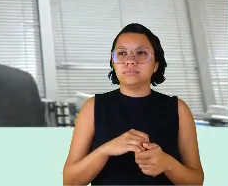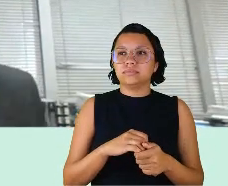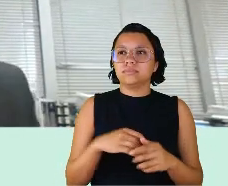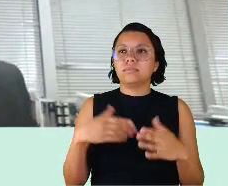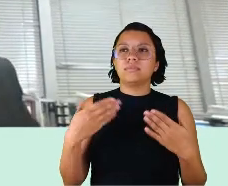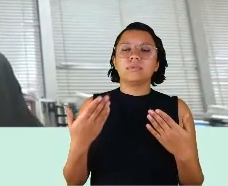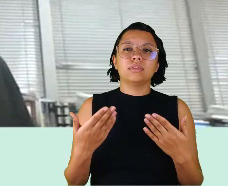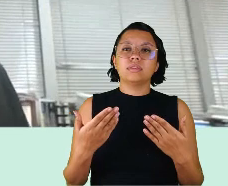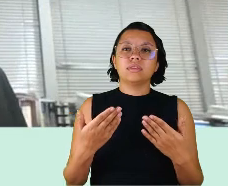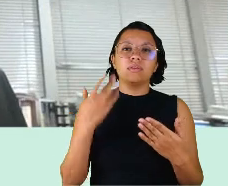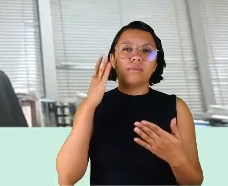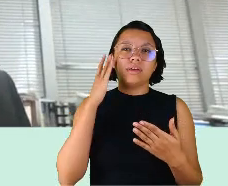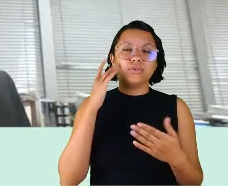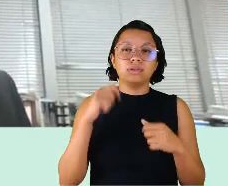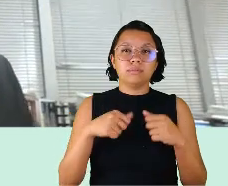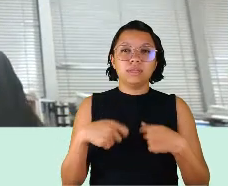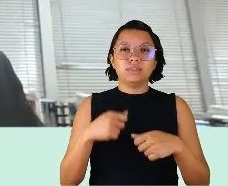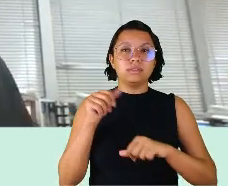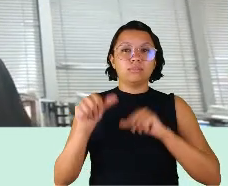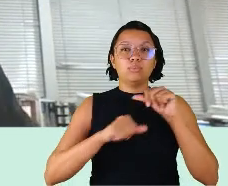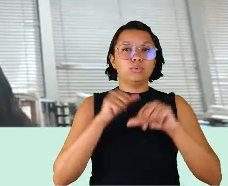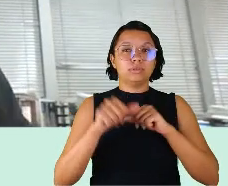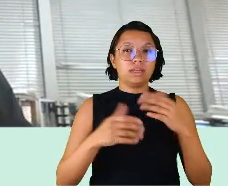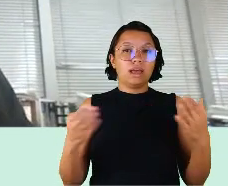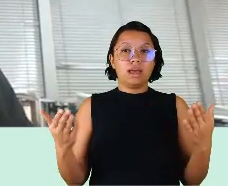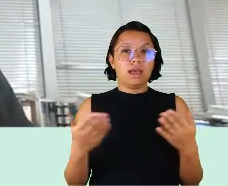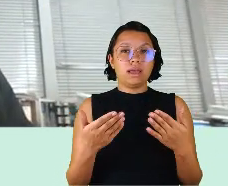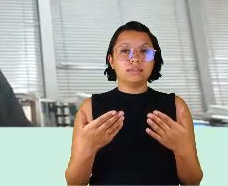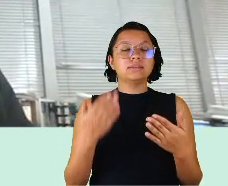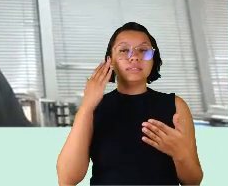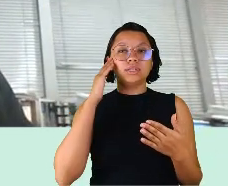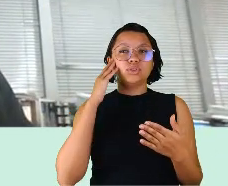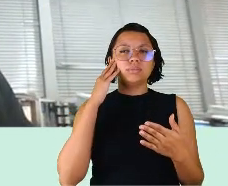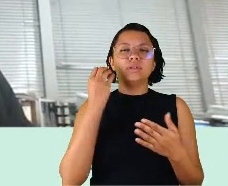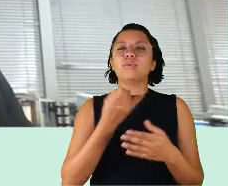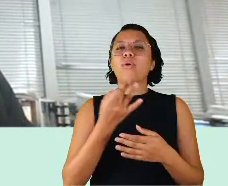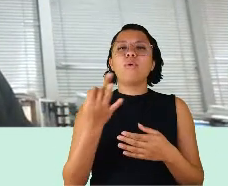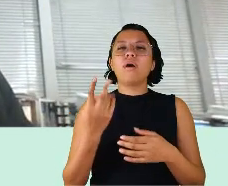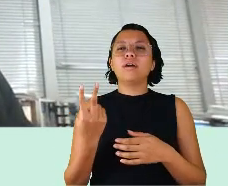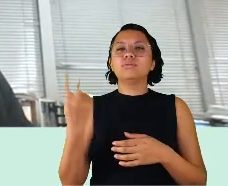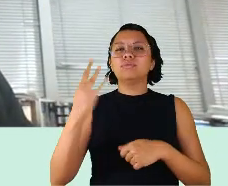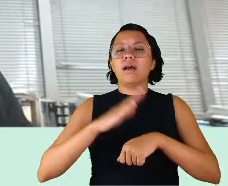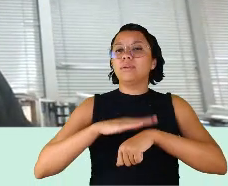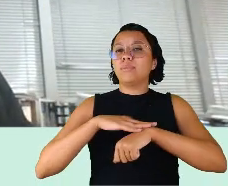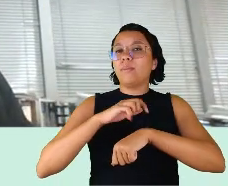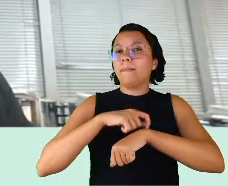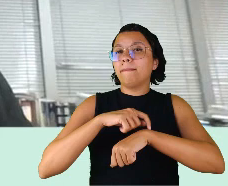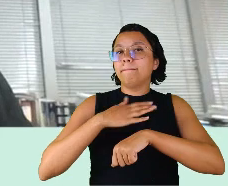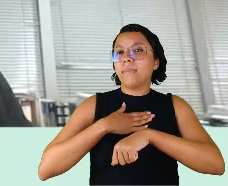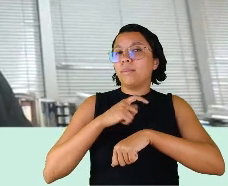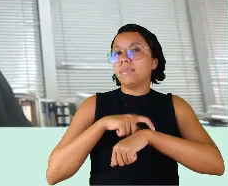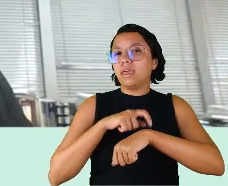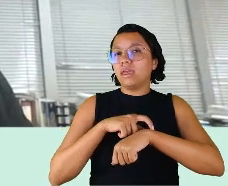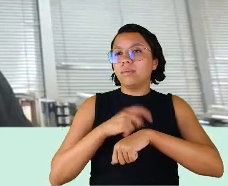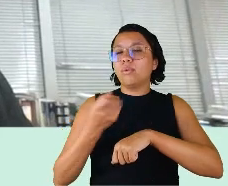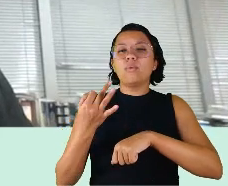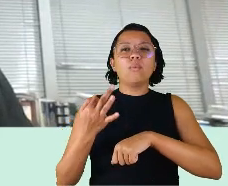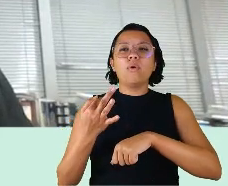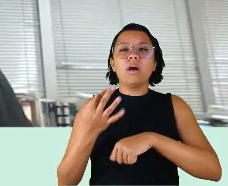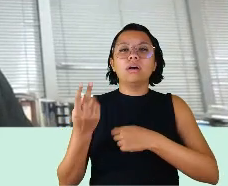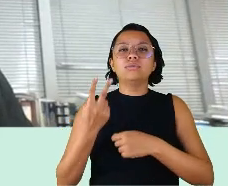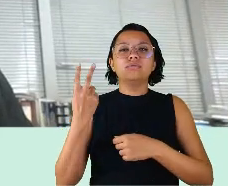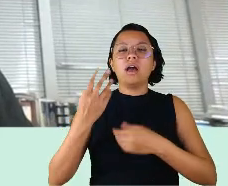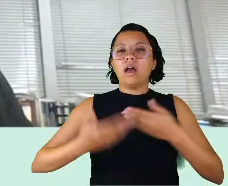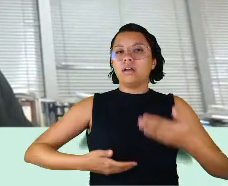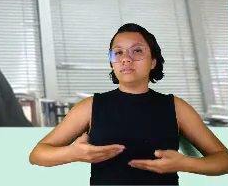Então, acho que a gente precisa começar a mudar essa chavinha, isso. Quanto vale o meu tempo? Quanto vale o tempo dos servidores? A gente tem que fazer processos